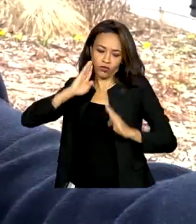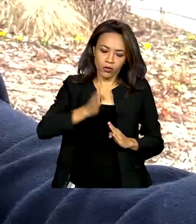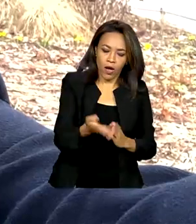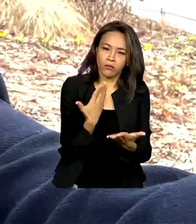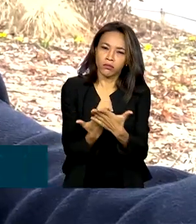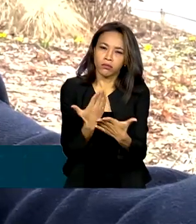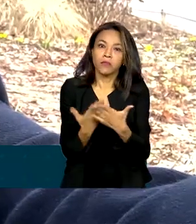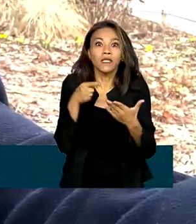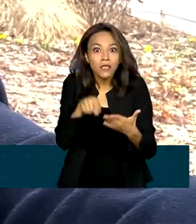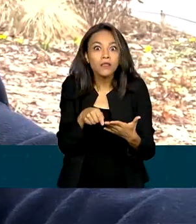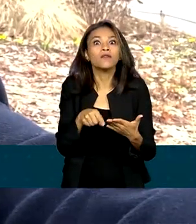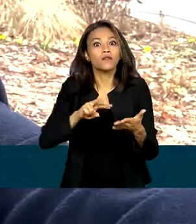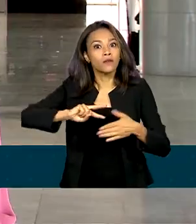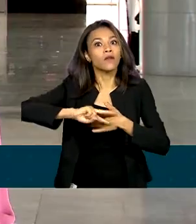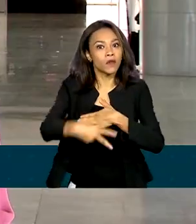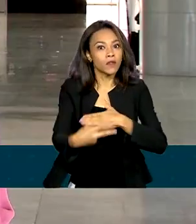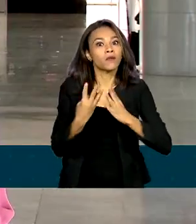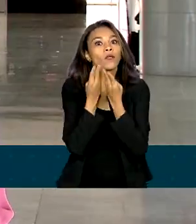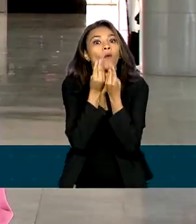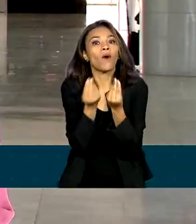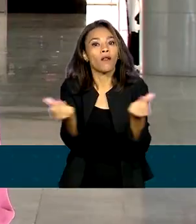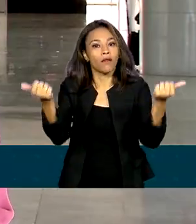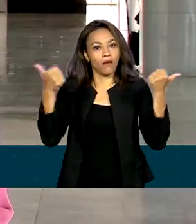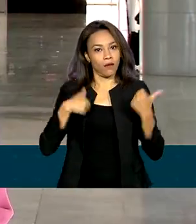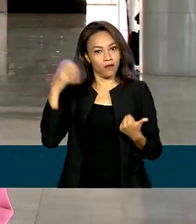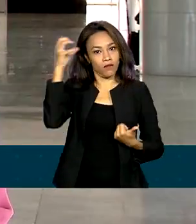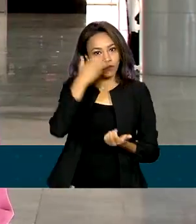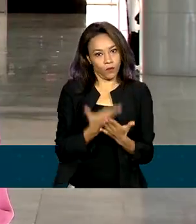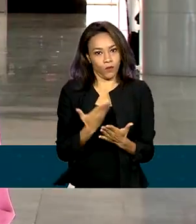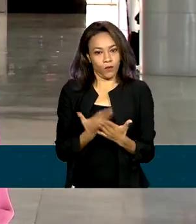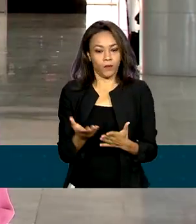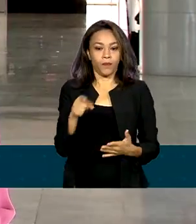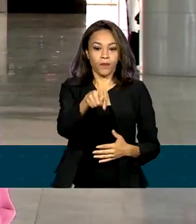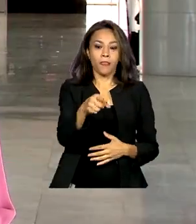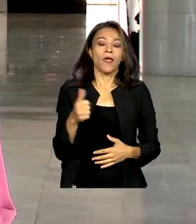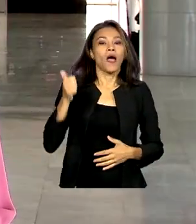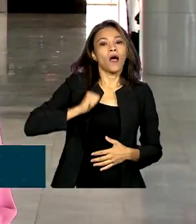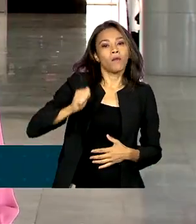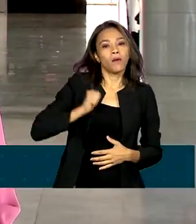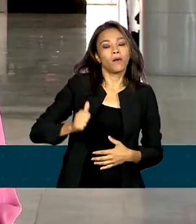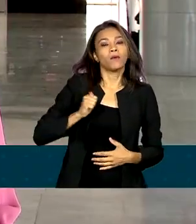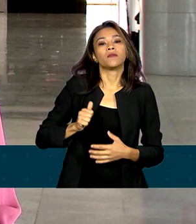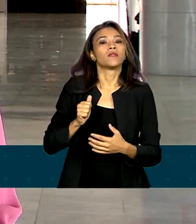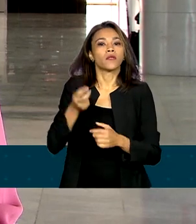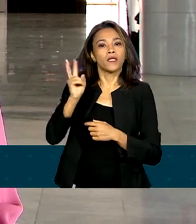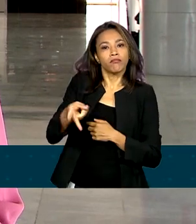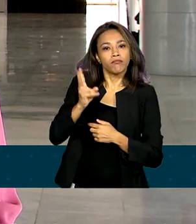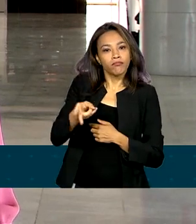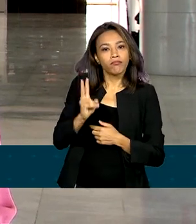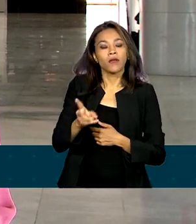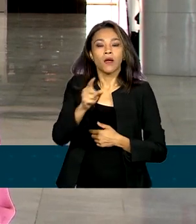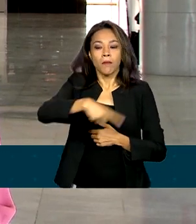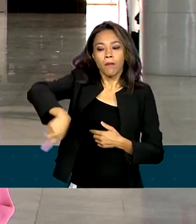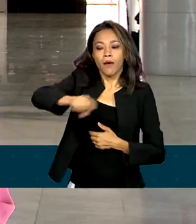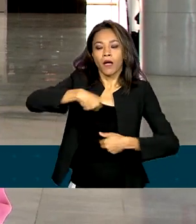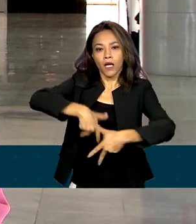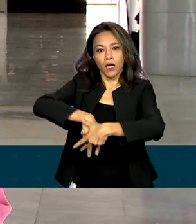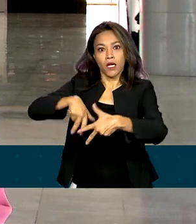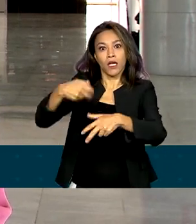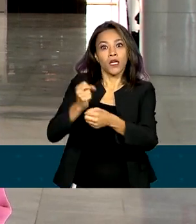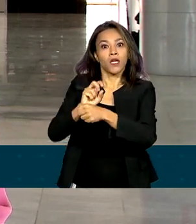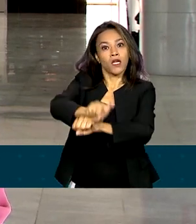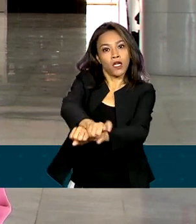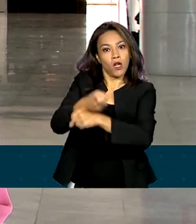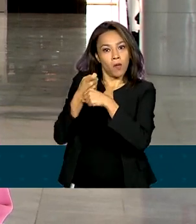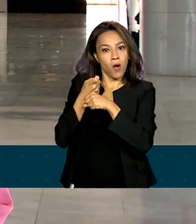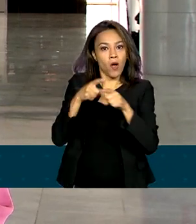dos estudos desenvolvidos. A Bolsa Permanência, voltada para estudantes quilombolas, indígenas e em